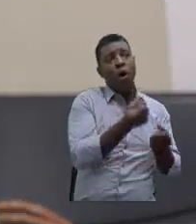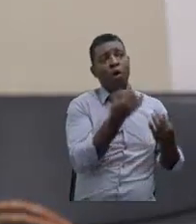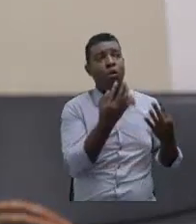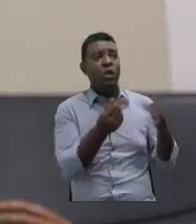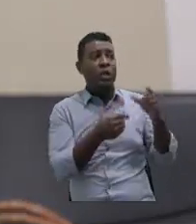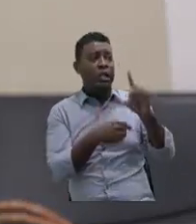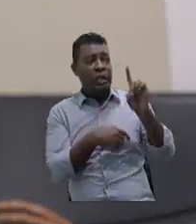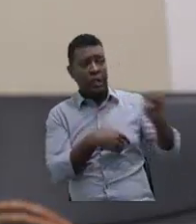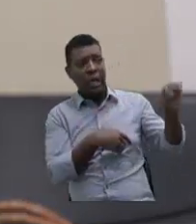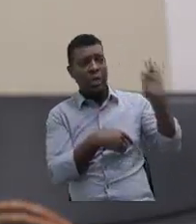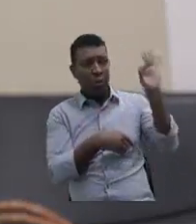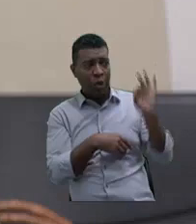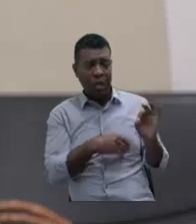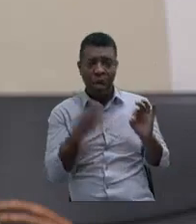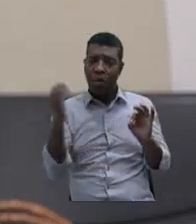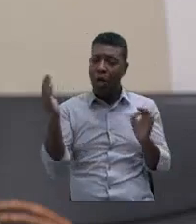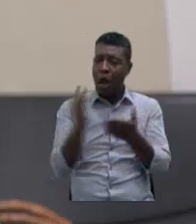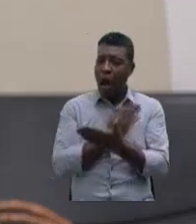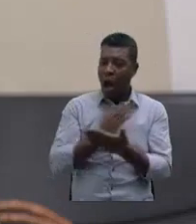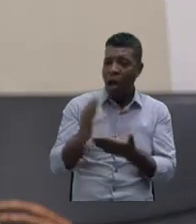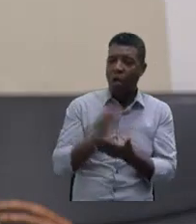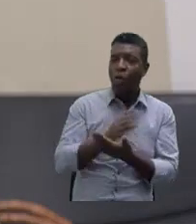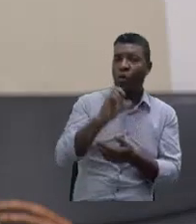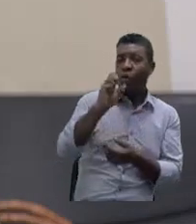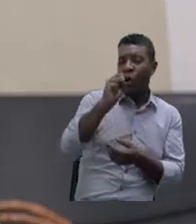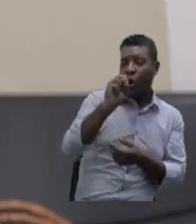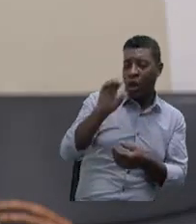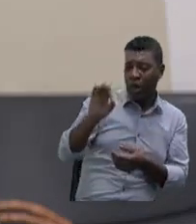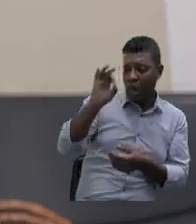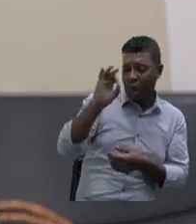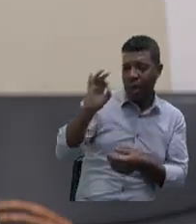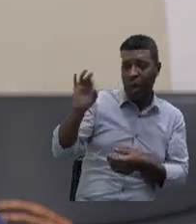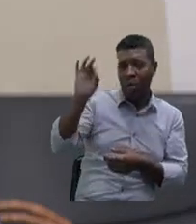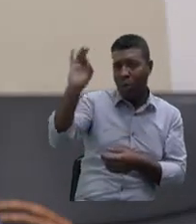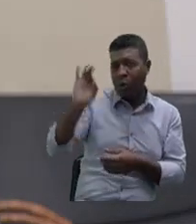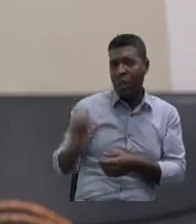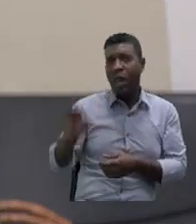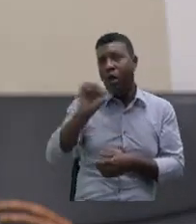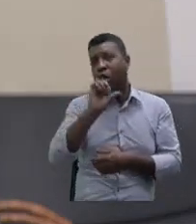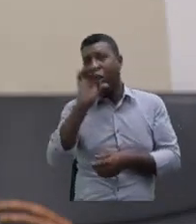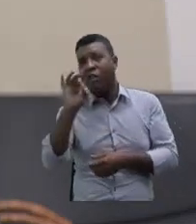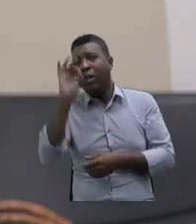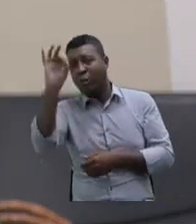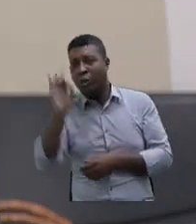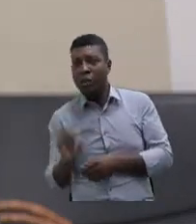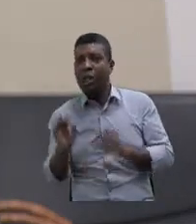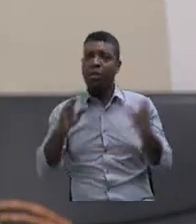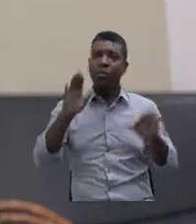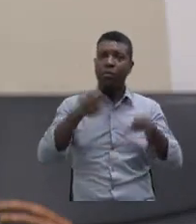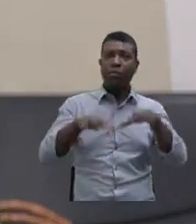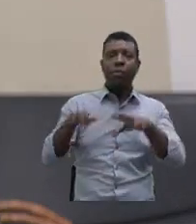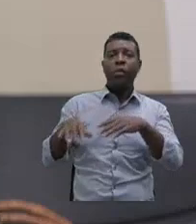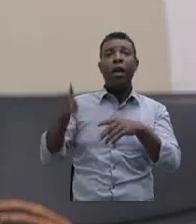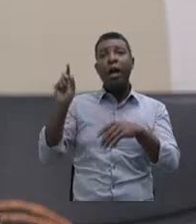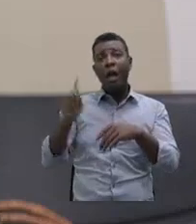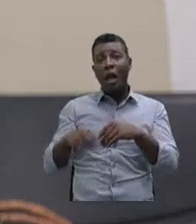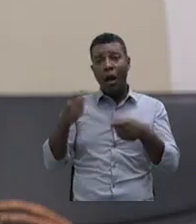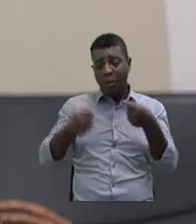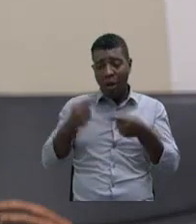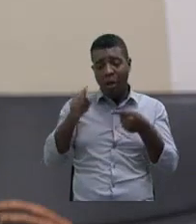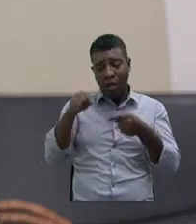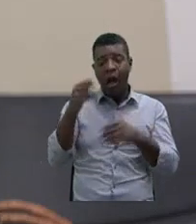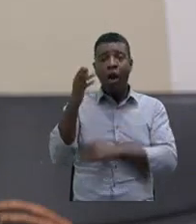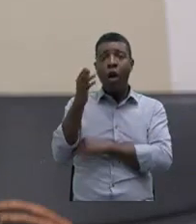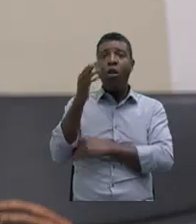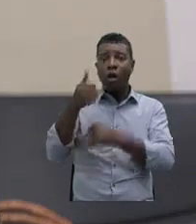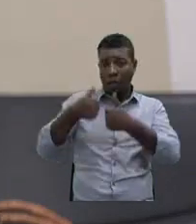Belo Horizonte também, e a política de eventos que é feita em Belo Horizonte é que tem feito com que esses hotéis